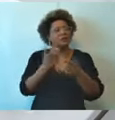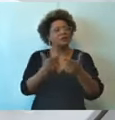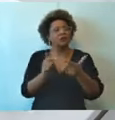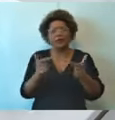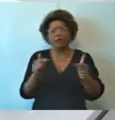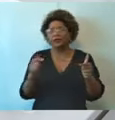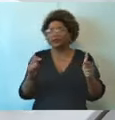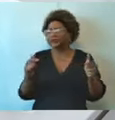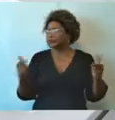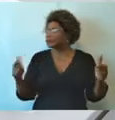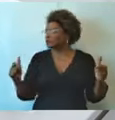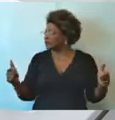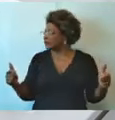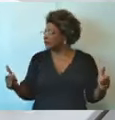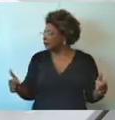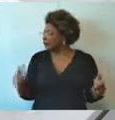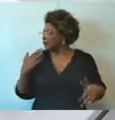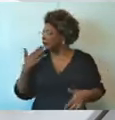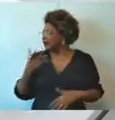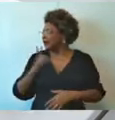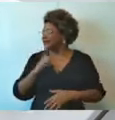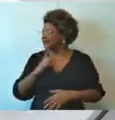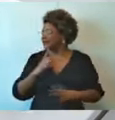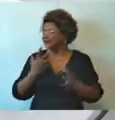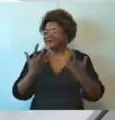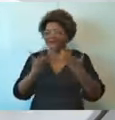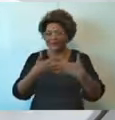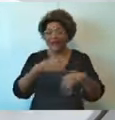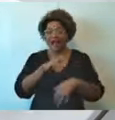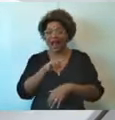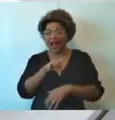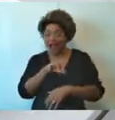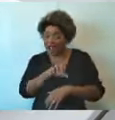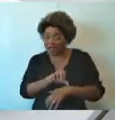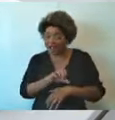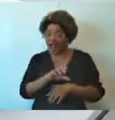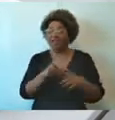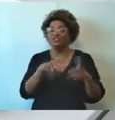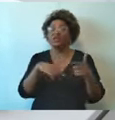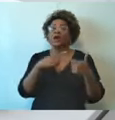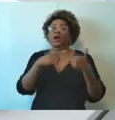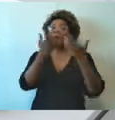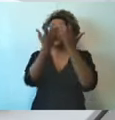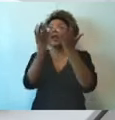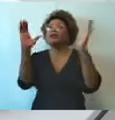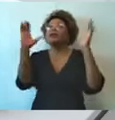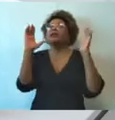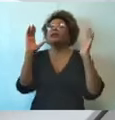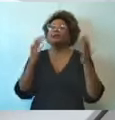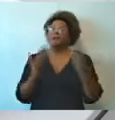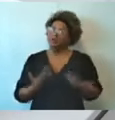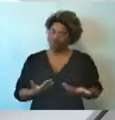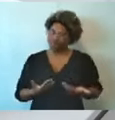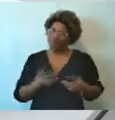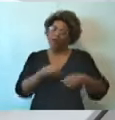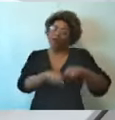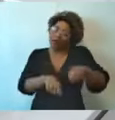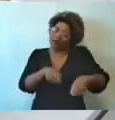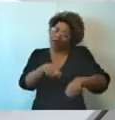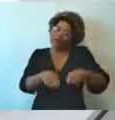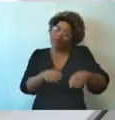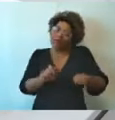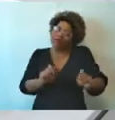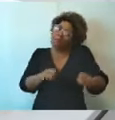uma rede toda implantada. Então, na questão climática e tudo, a ciclovia passa a ser uma alternativa, né, que